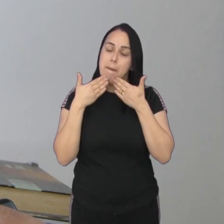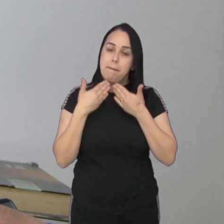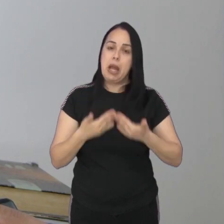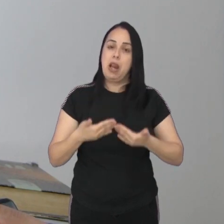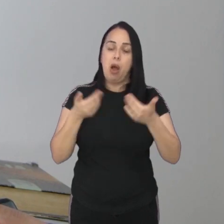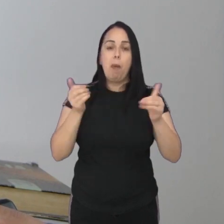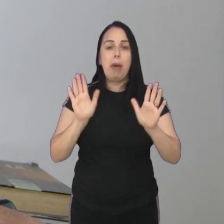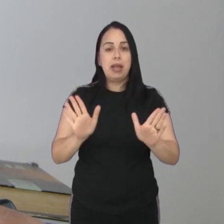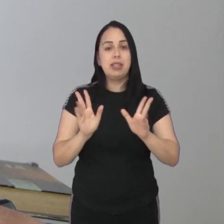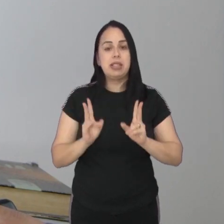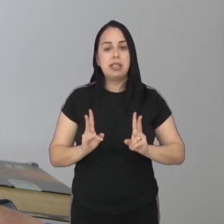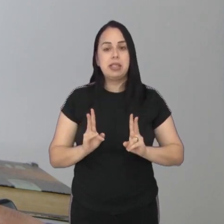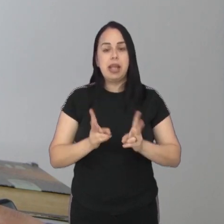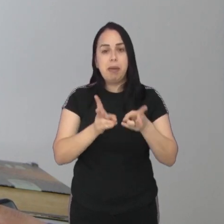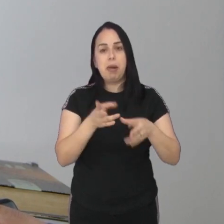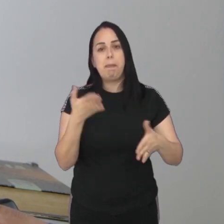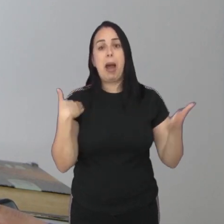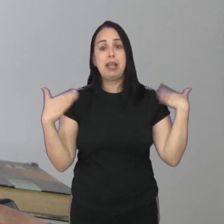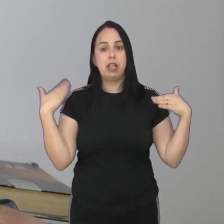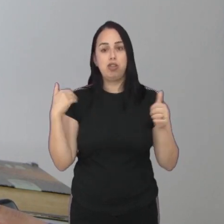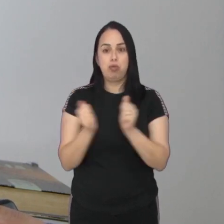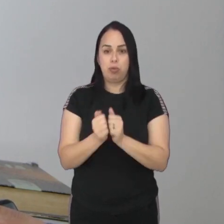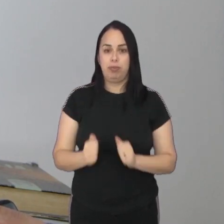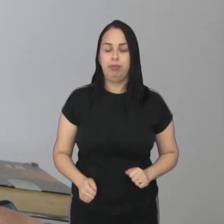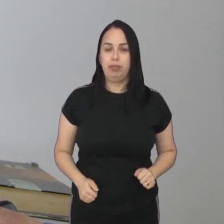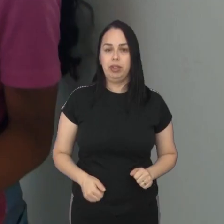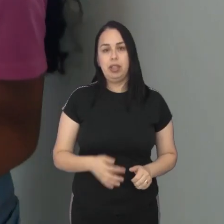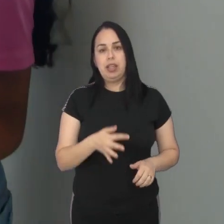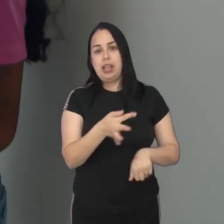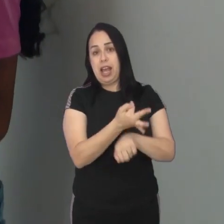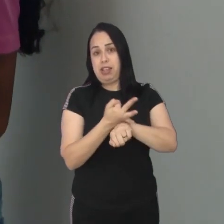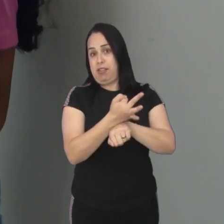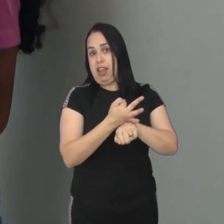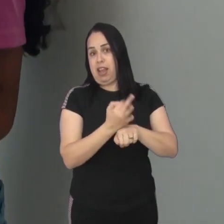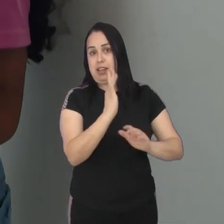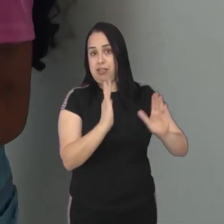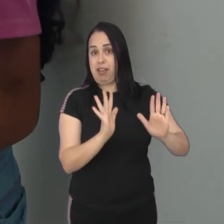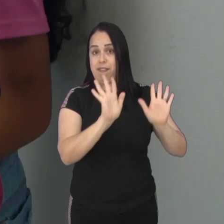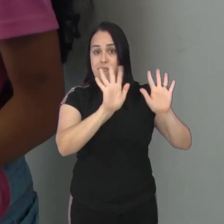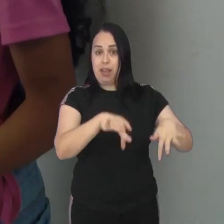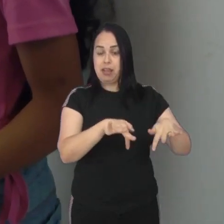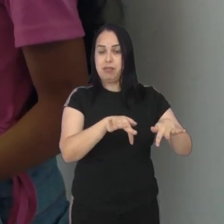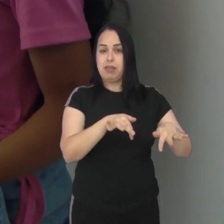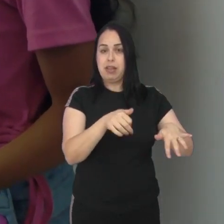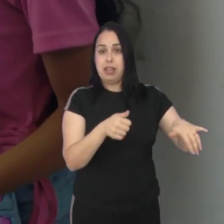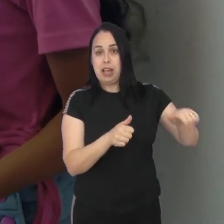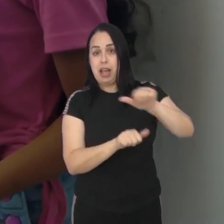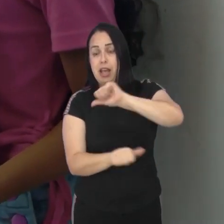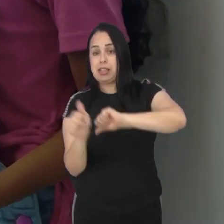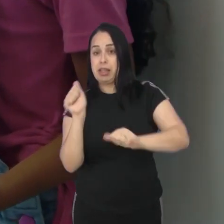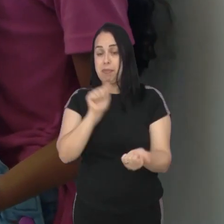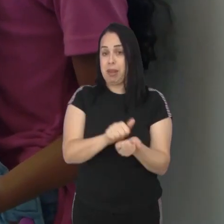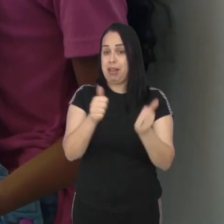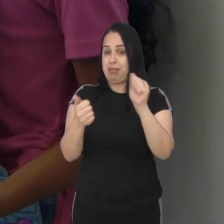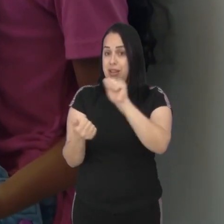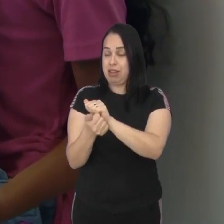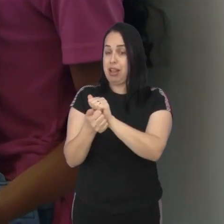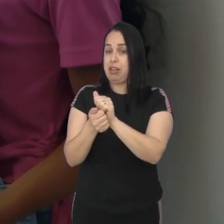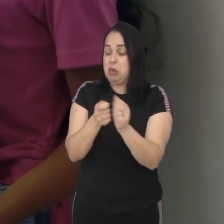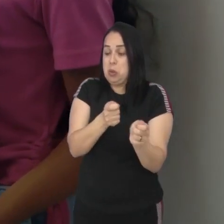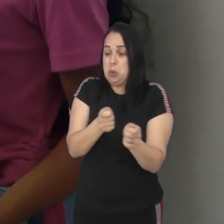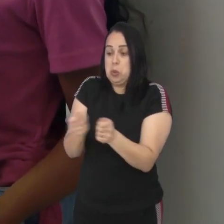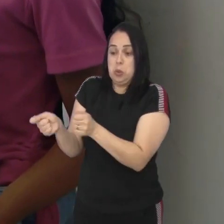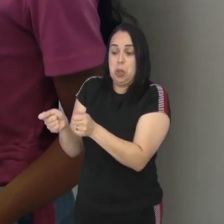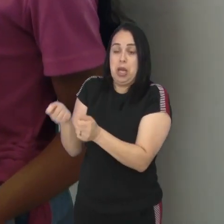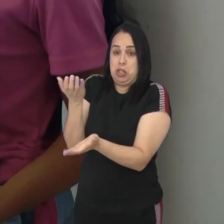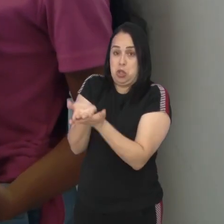até melhor, né? Mas sempre eu saio muito com ela. E com o fim das férias, a adaptação para uma rotina menos flexível